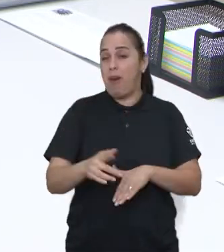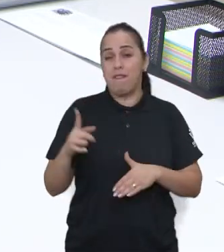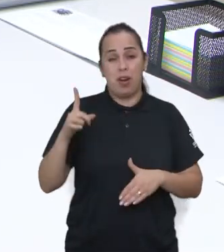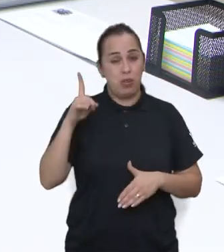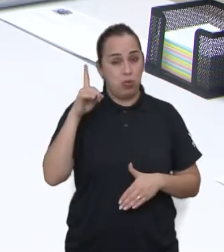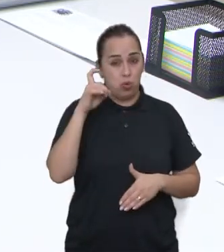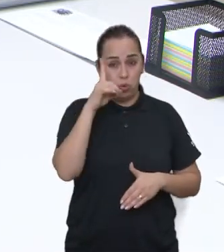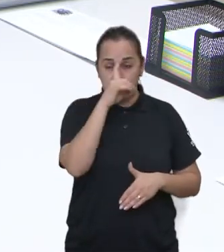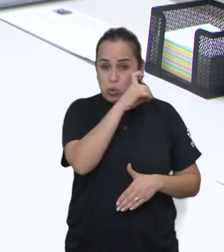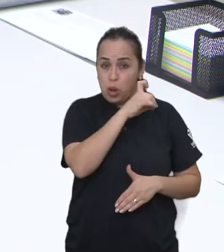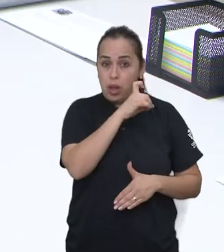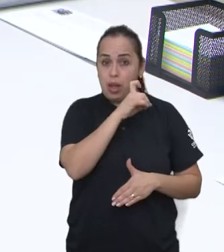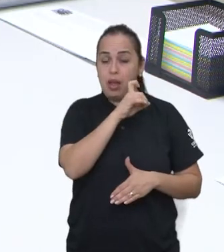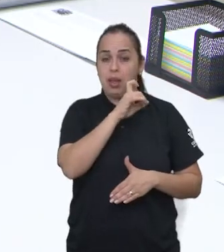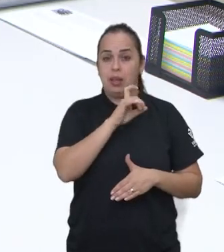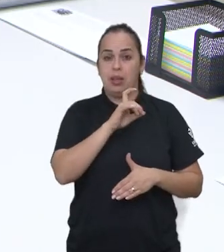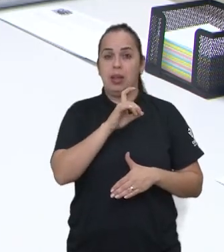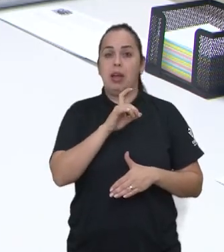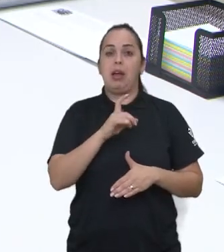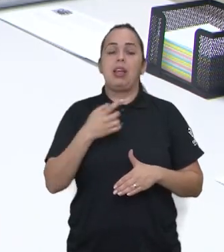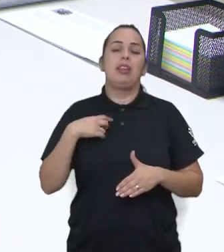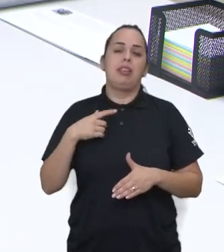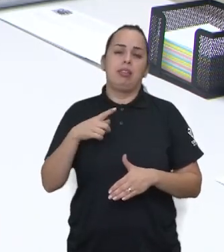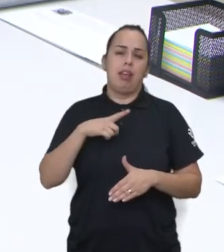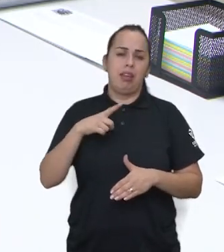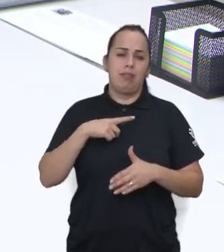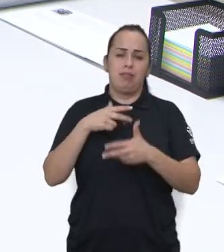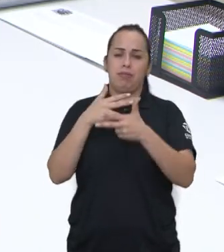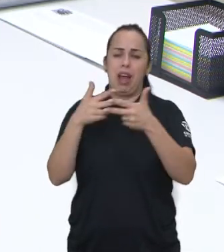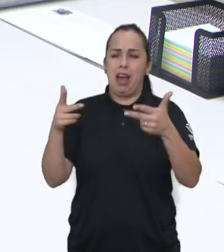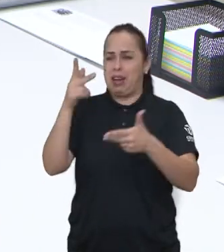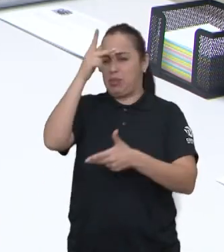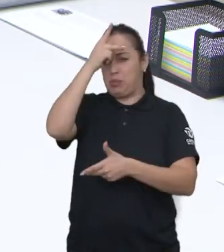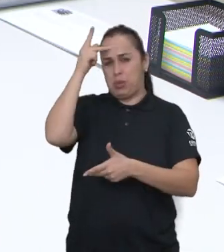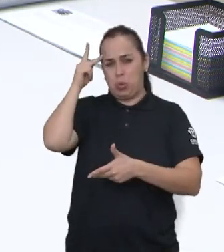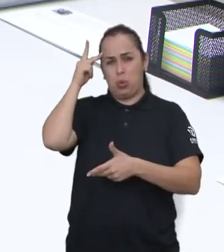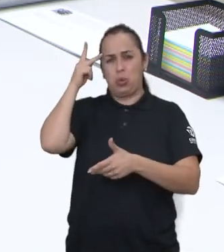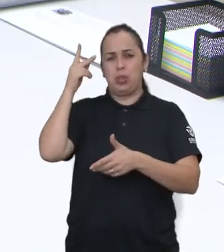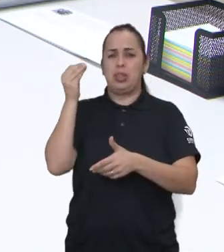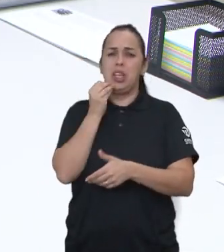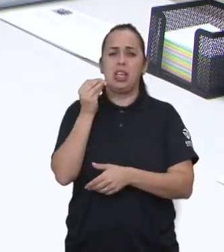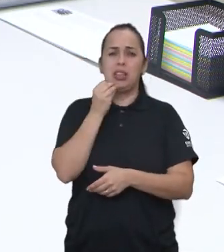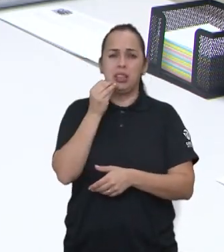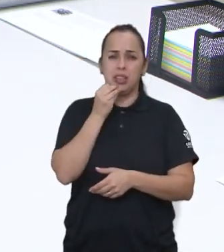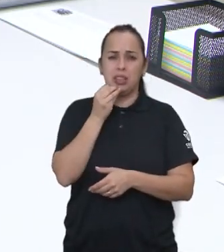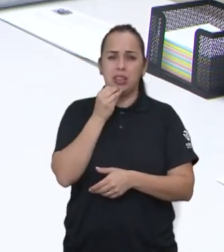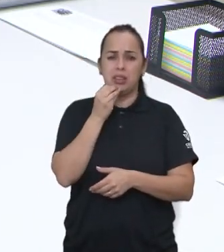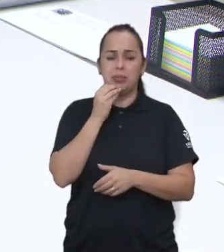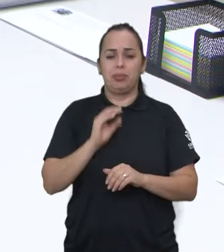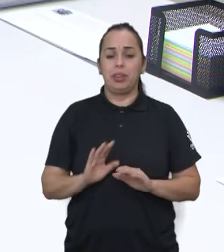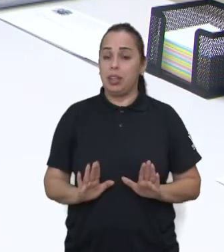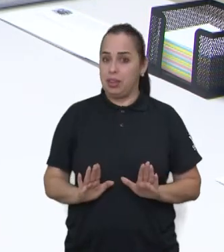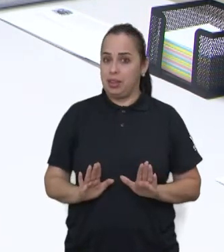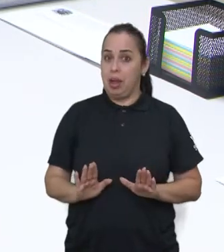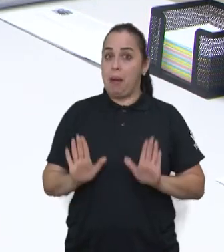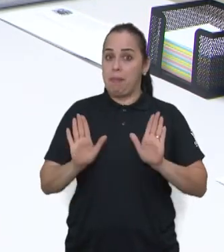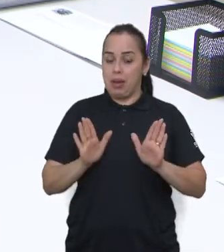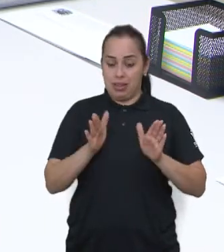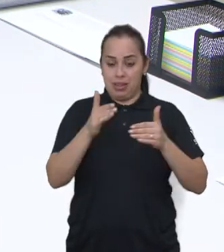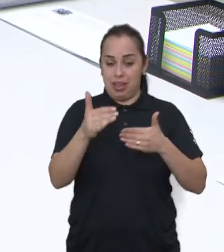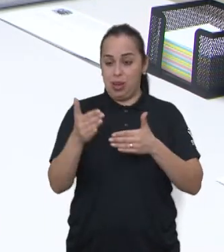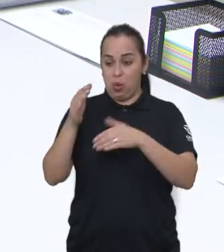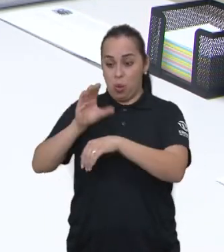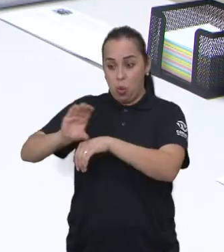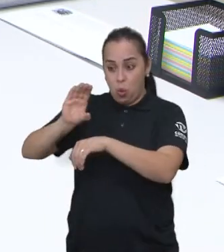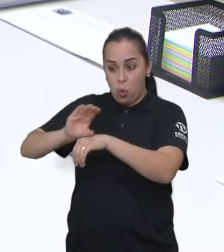são provas difíceis e muito disputadas né com uma dificuldade para se ter o